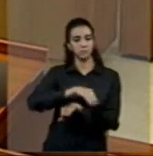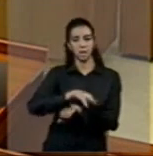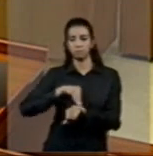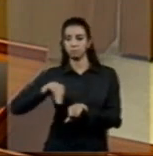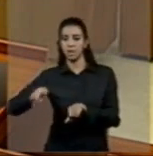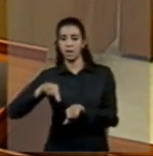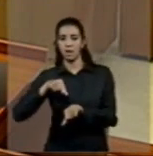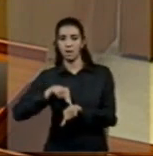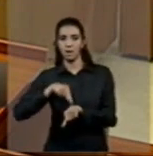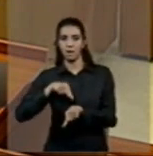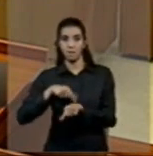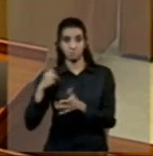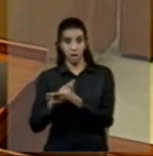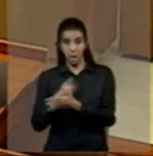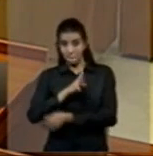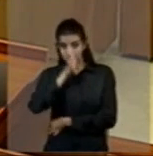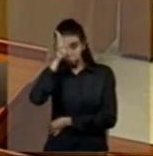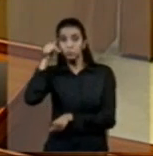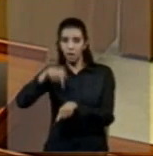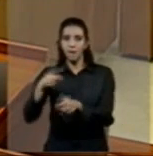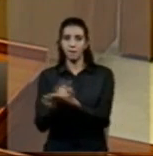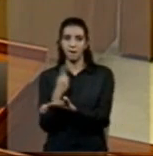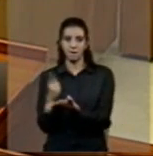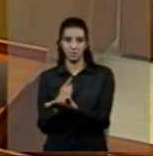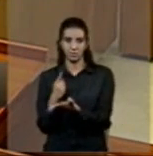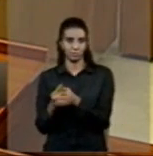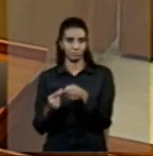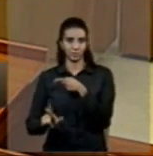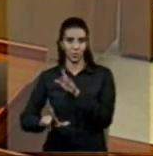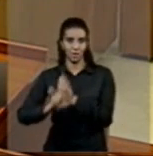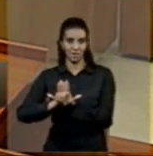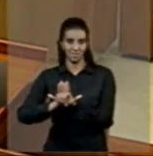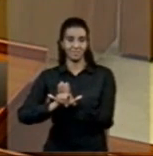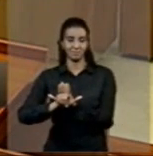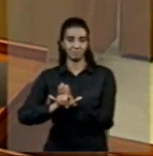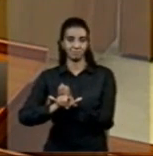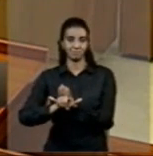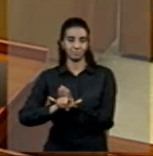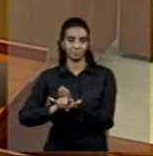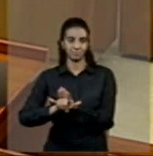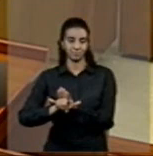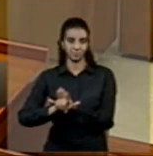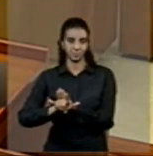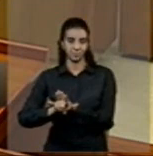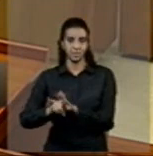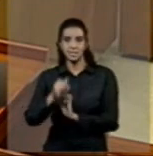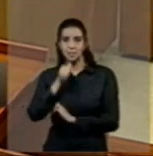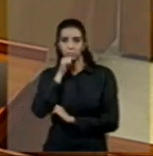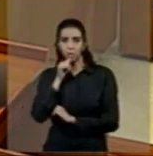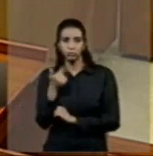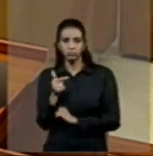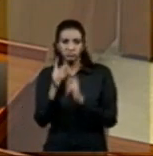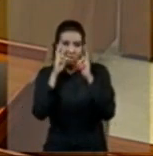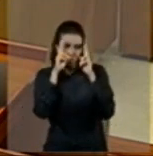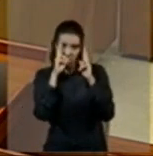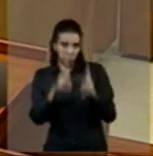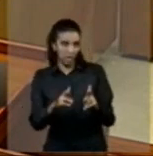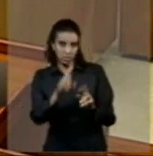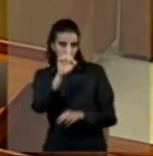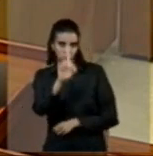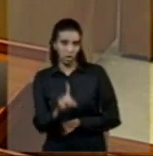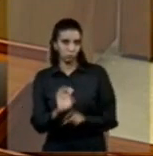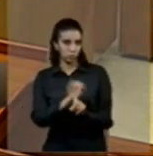intermediação de mão de obra abusiva, essa intermediação de mão de obra que desrespeita os